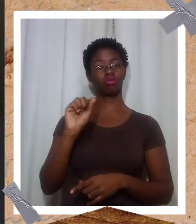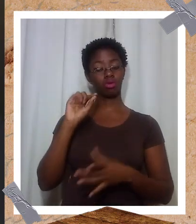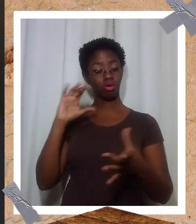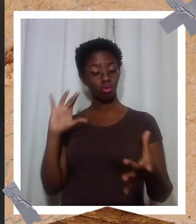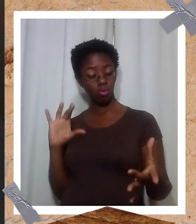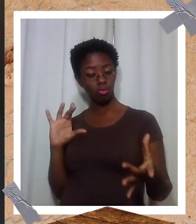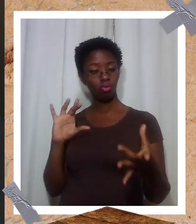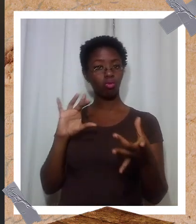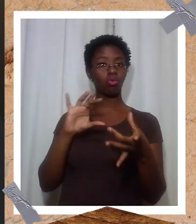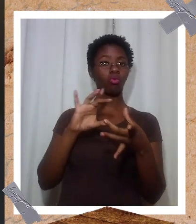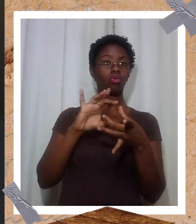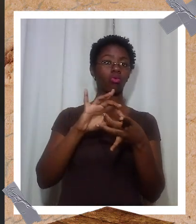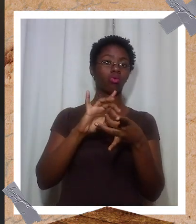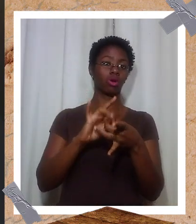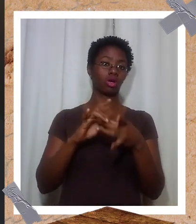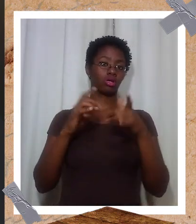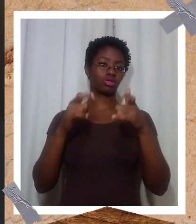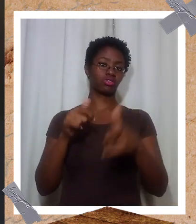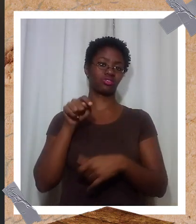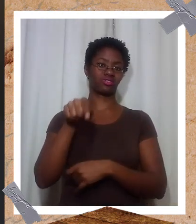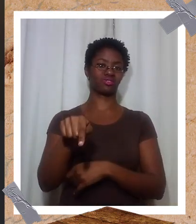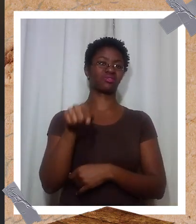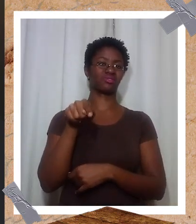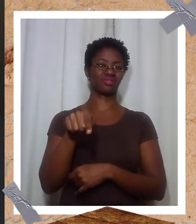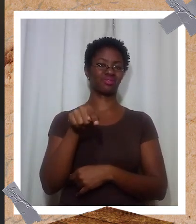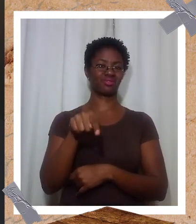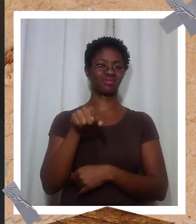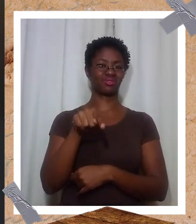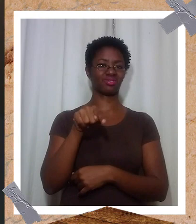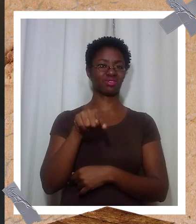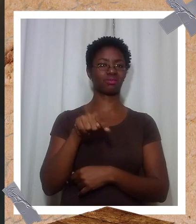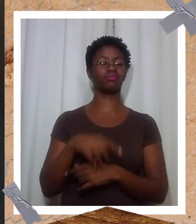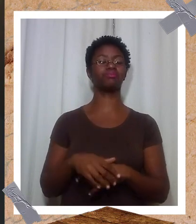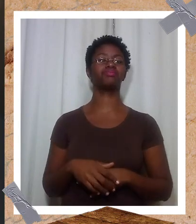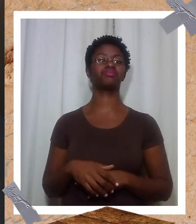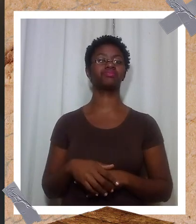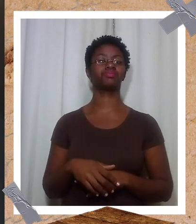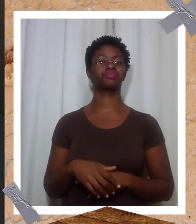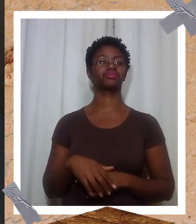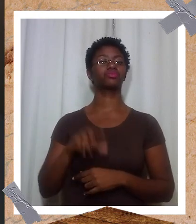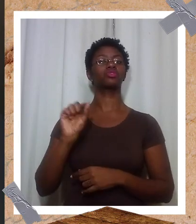elo desse lugar, né? Ser